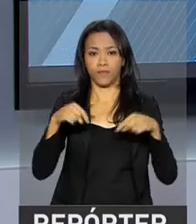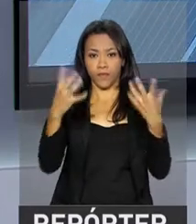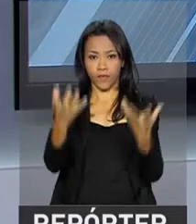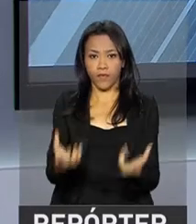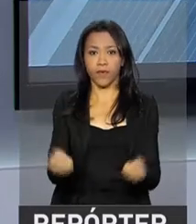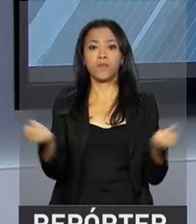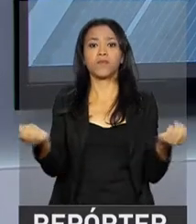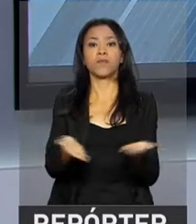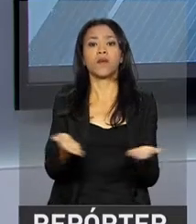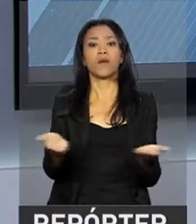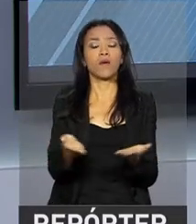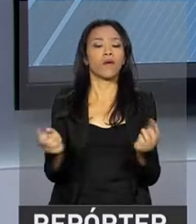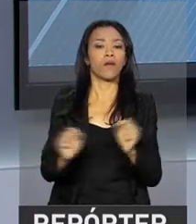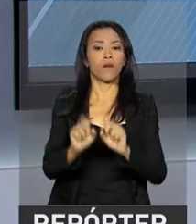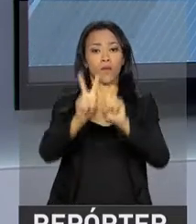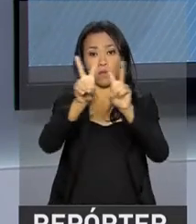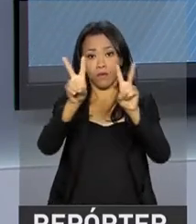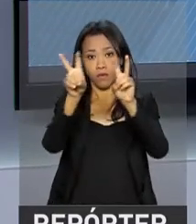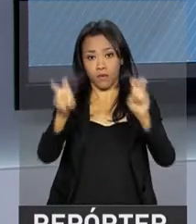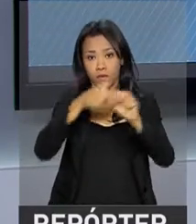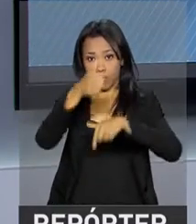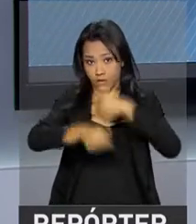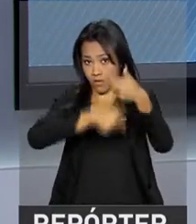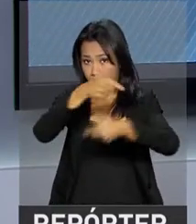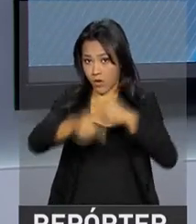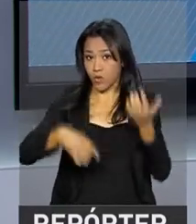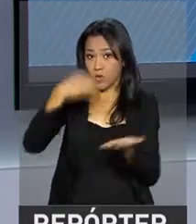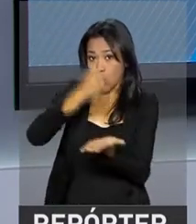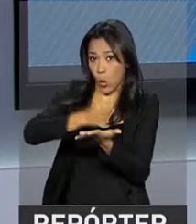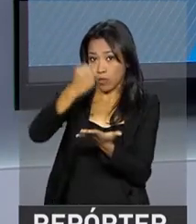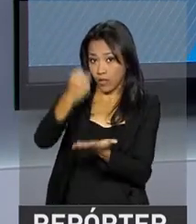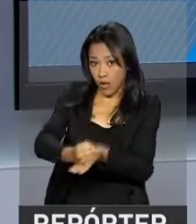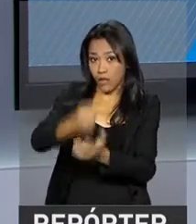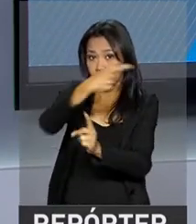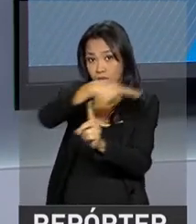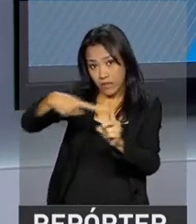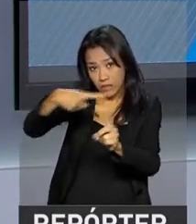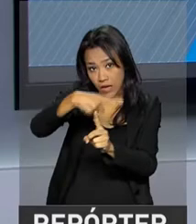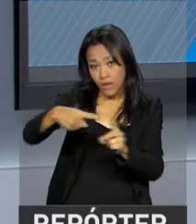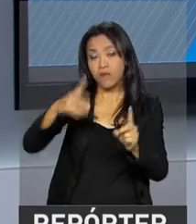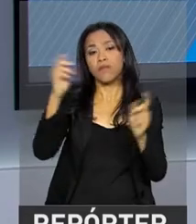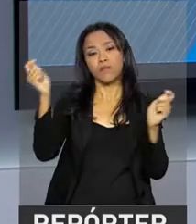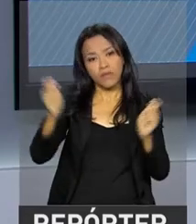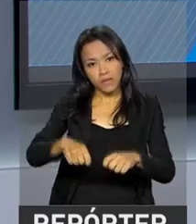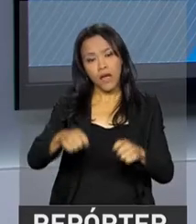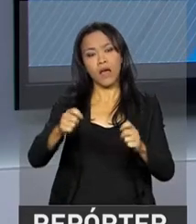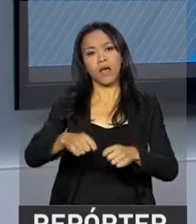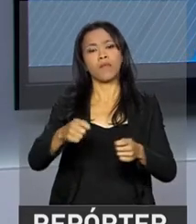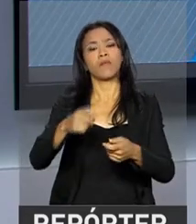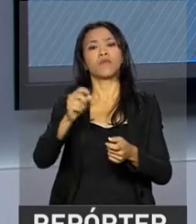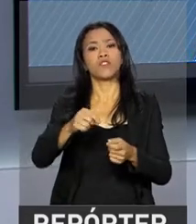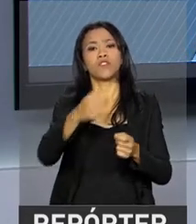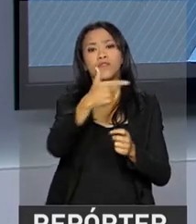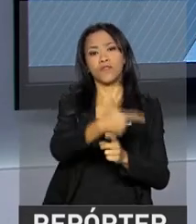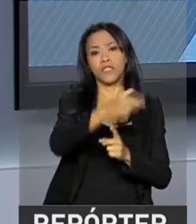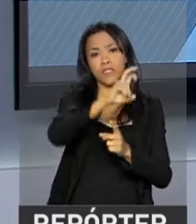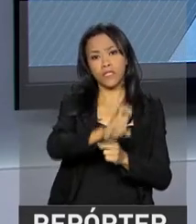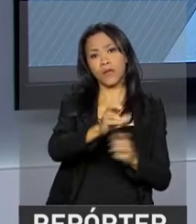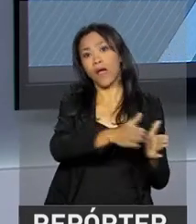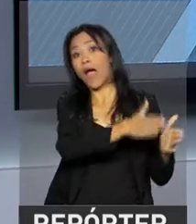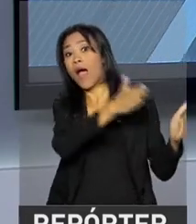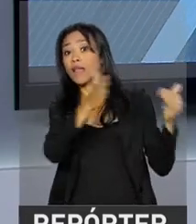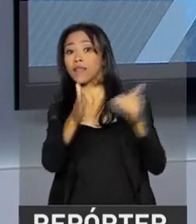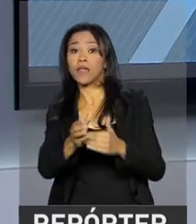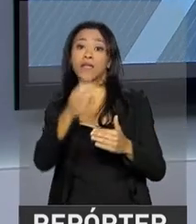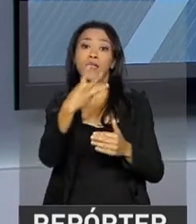falar agora de reforma trabalhista os contratos parciais vão poder ser ampliados de 25 para 30 horas